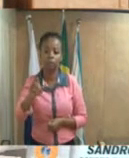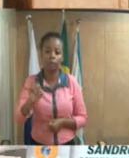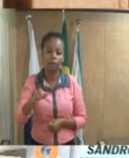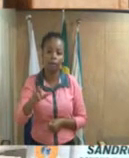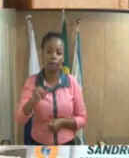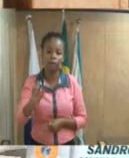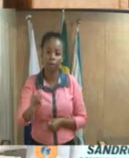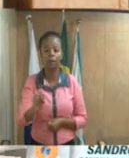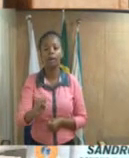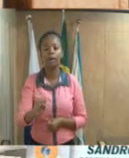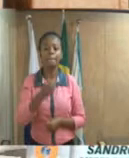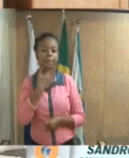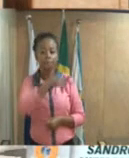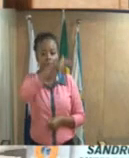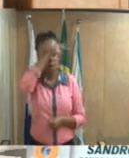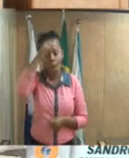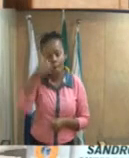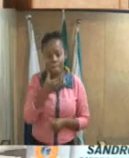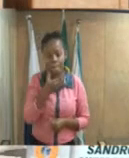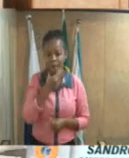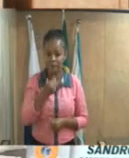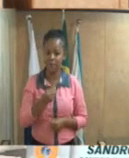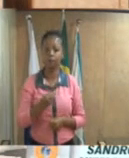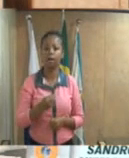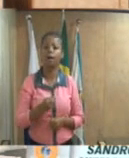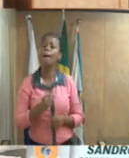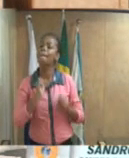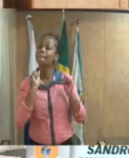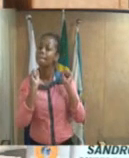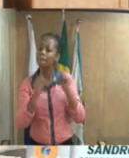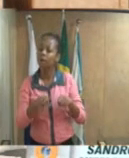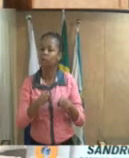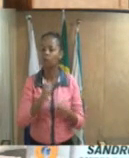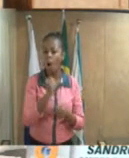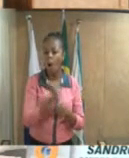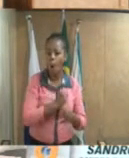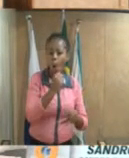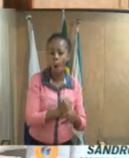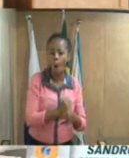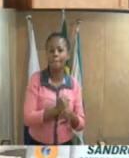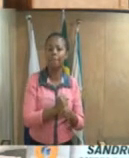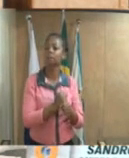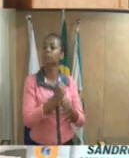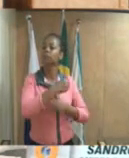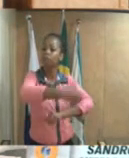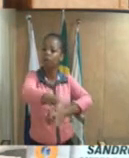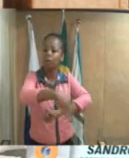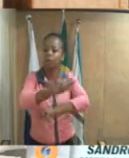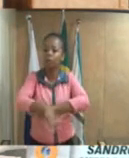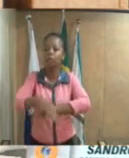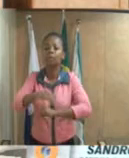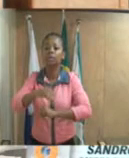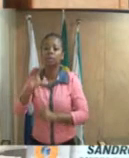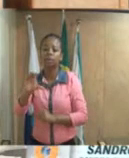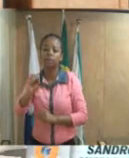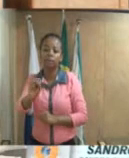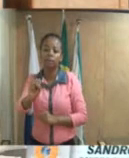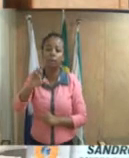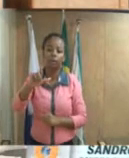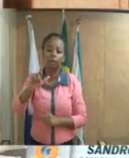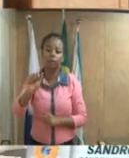solicitando ao excelentíssimo senhor prefeito o asfaltamento das ruas Andréia, Celeste, Alain, Jaqueline e